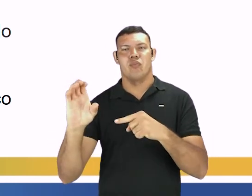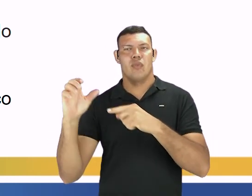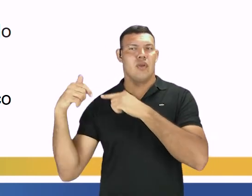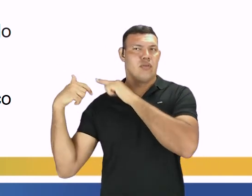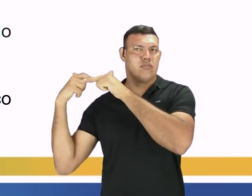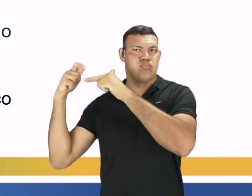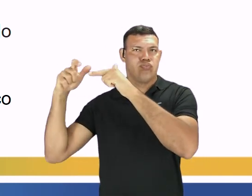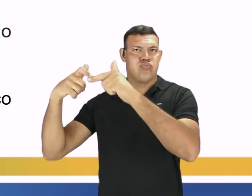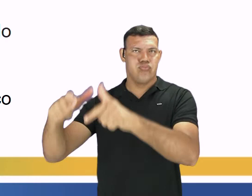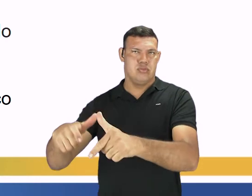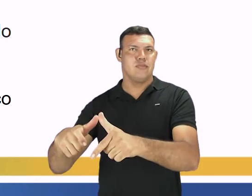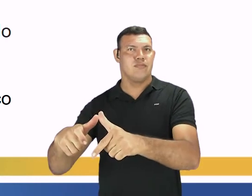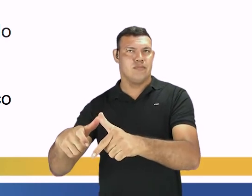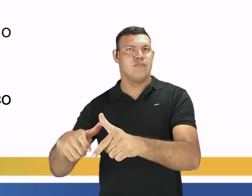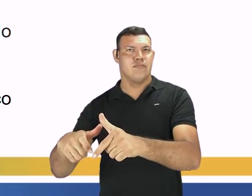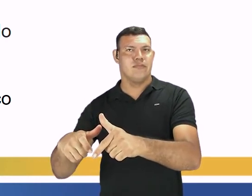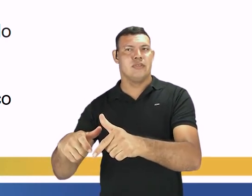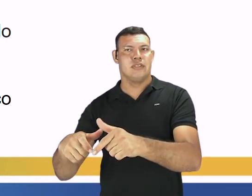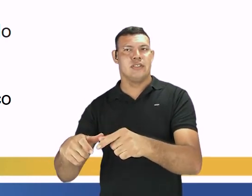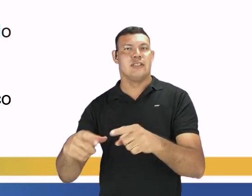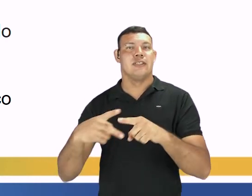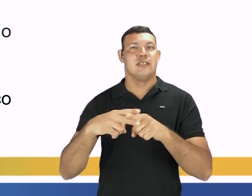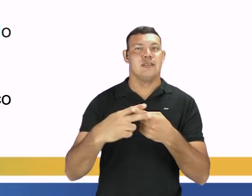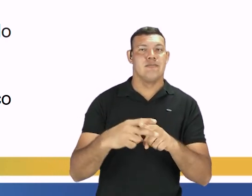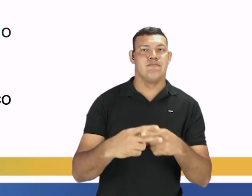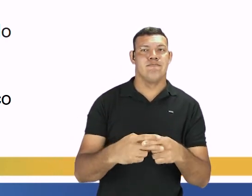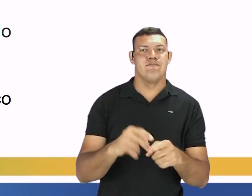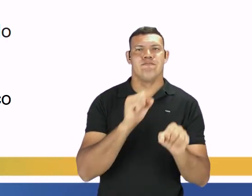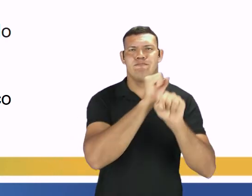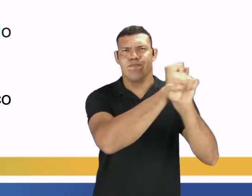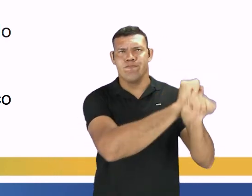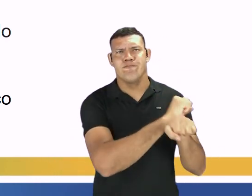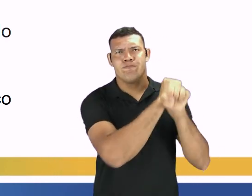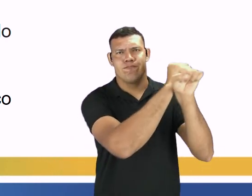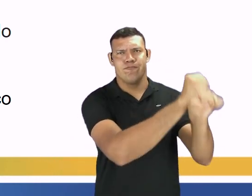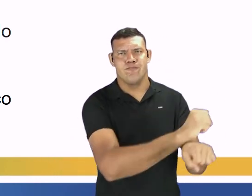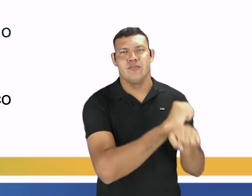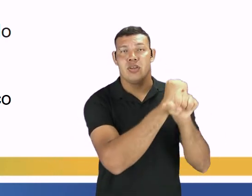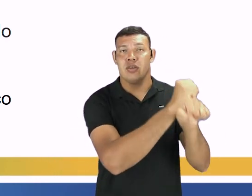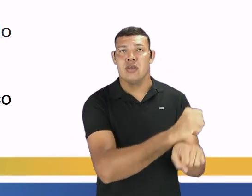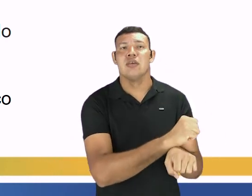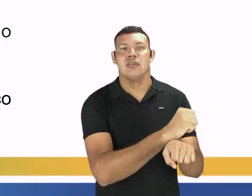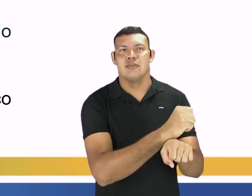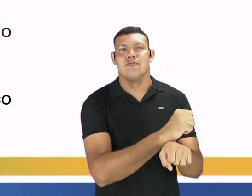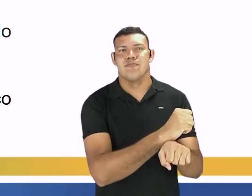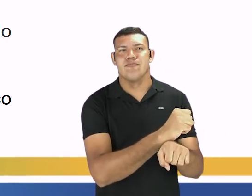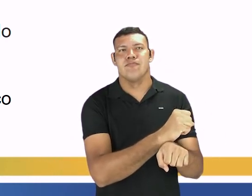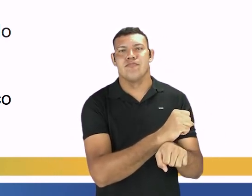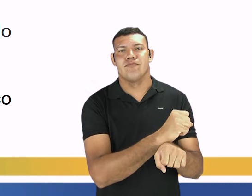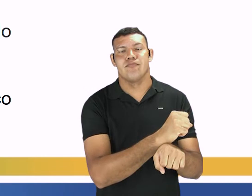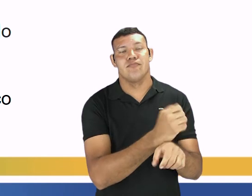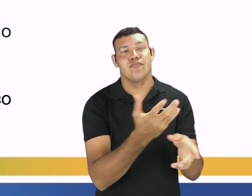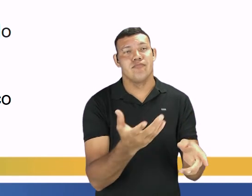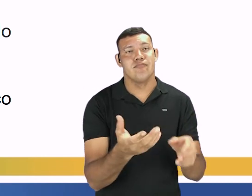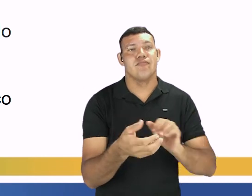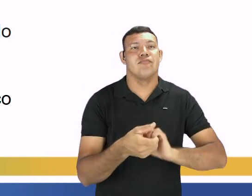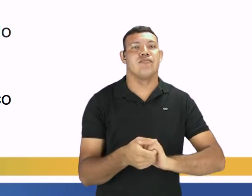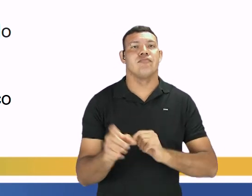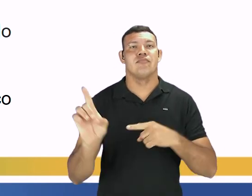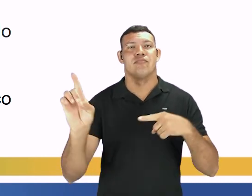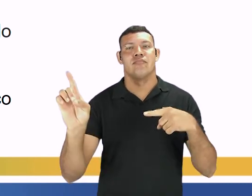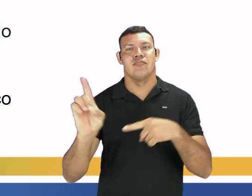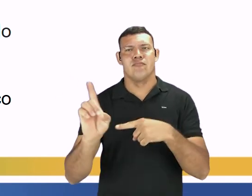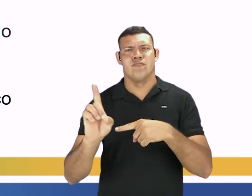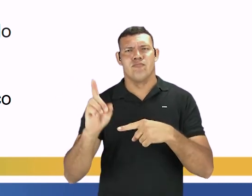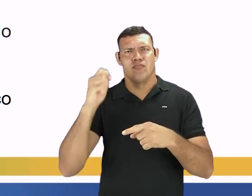com a manutenção da escravidão nos engenhos como forma produtiva típica. D.